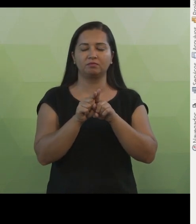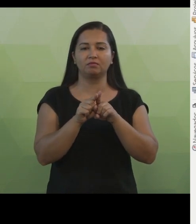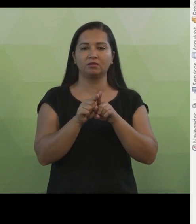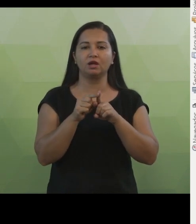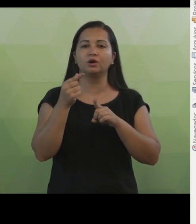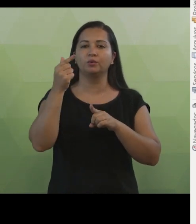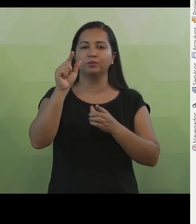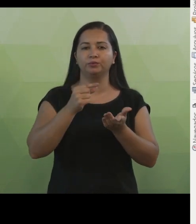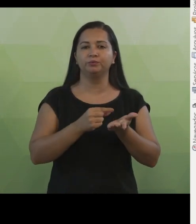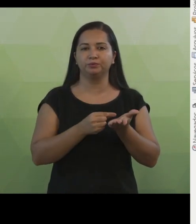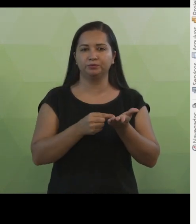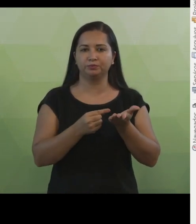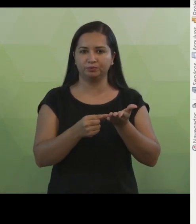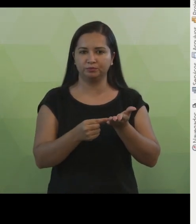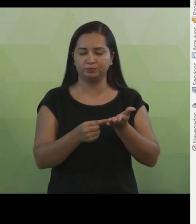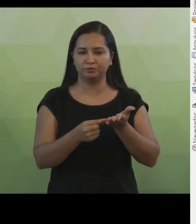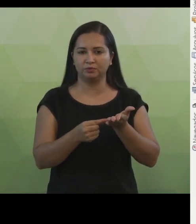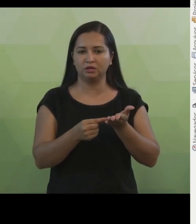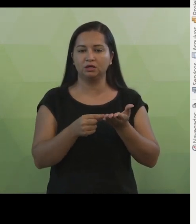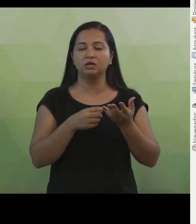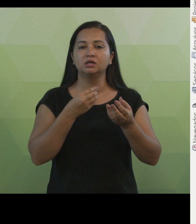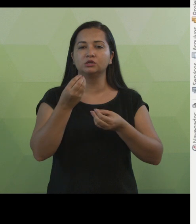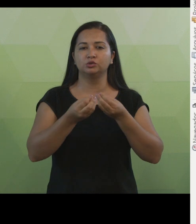nome ponto.